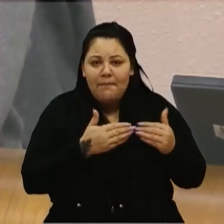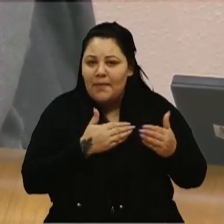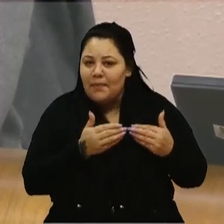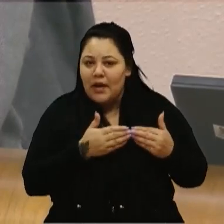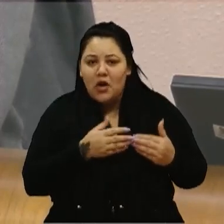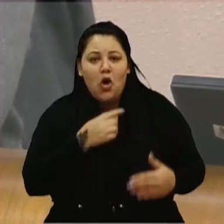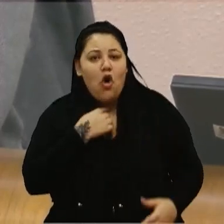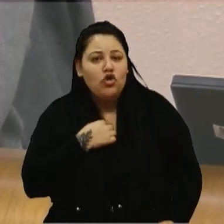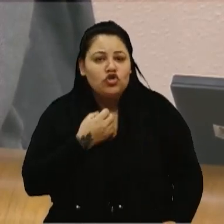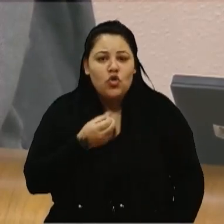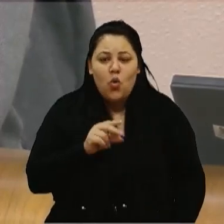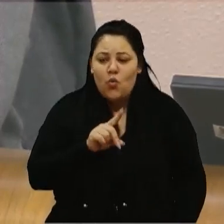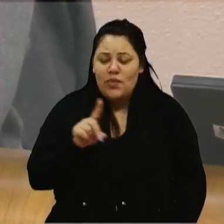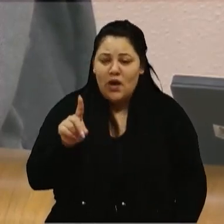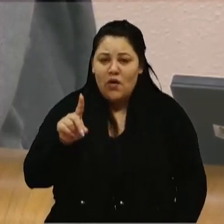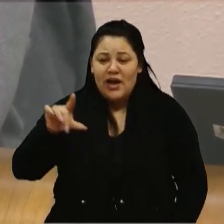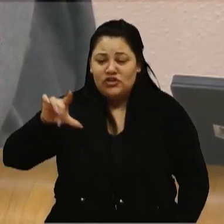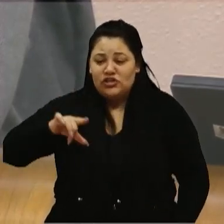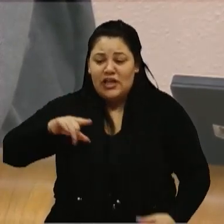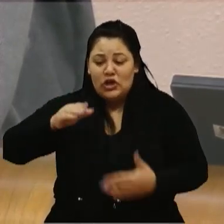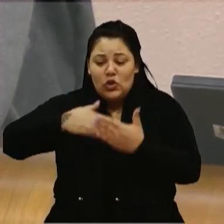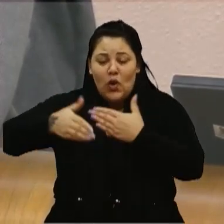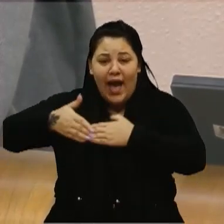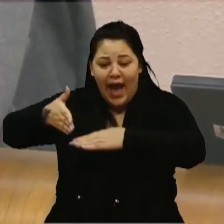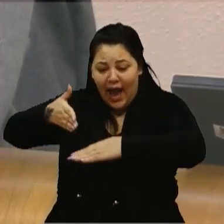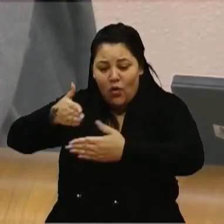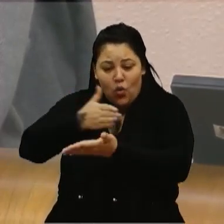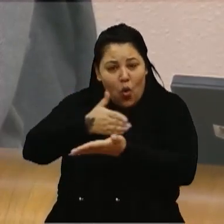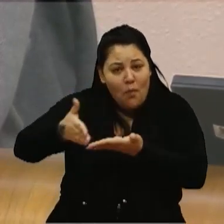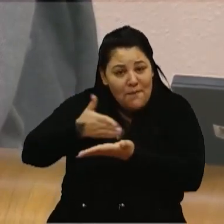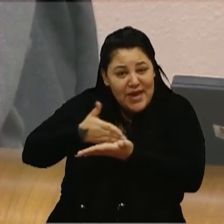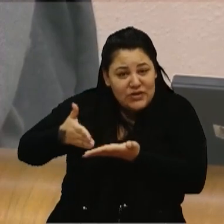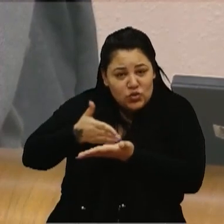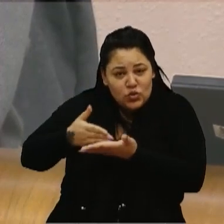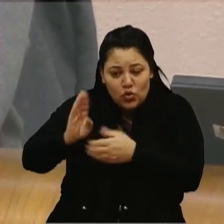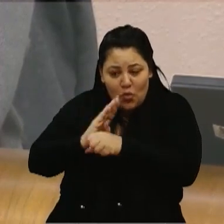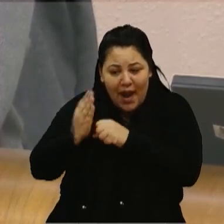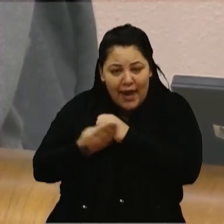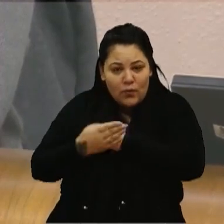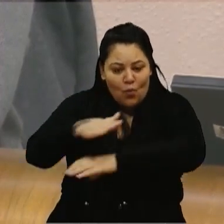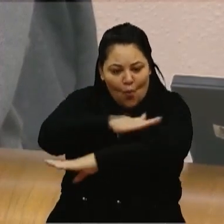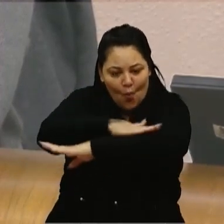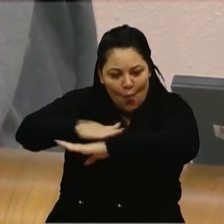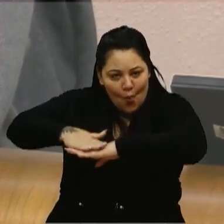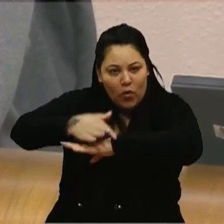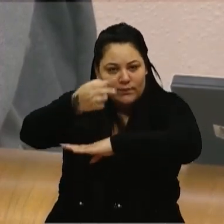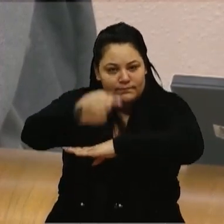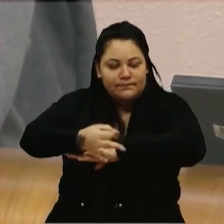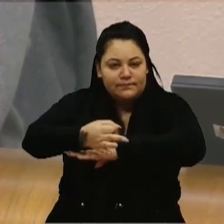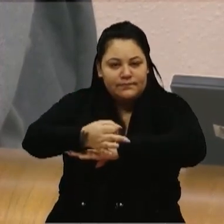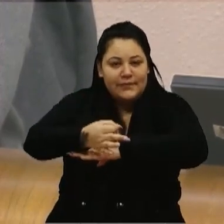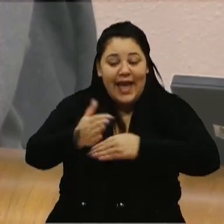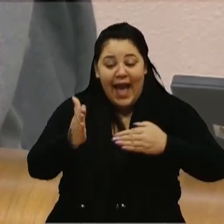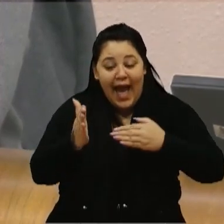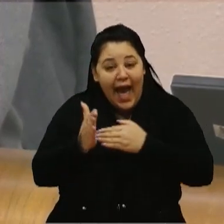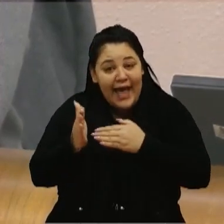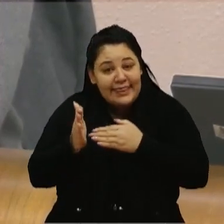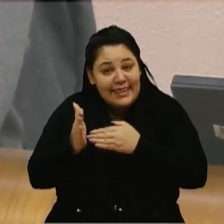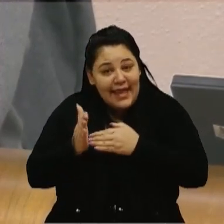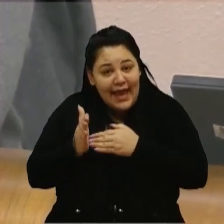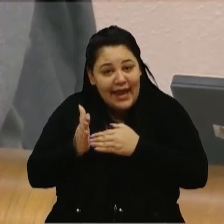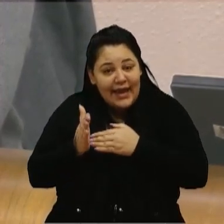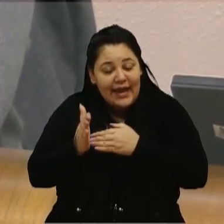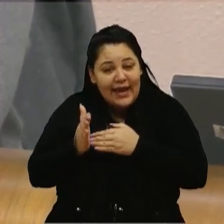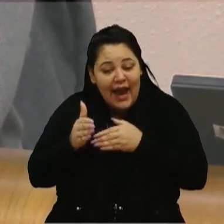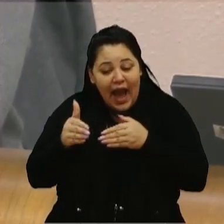toda a entrada do nosso bairro asfaltada. Do começo até a Rua da Felicidade,